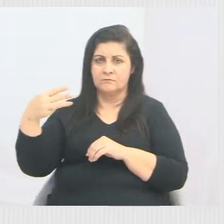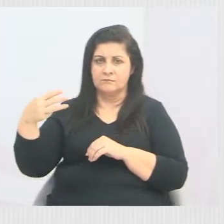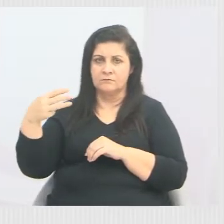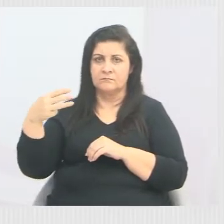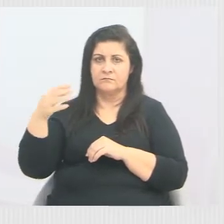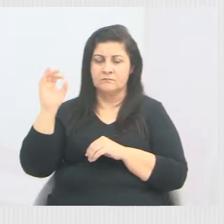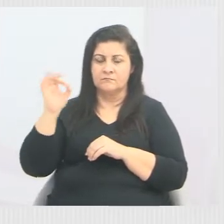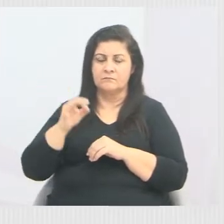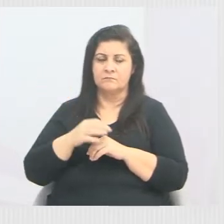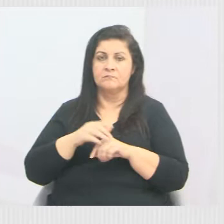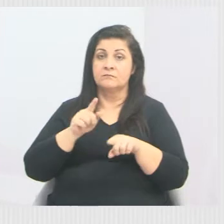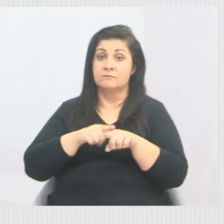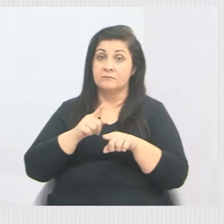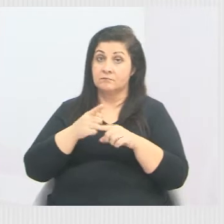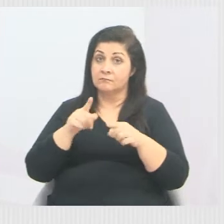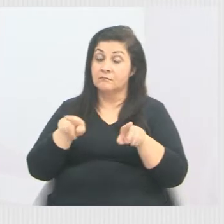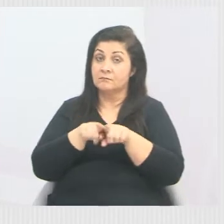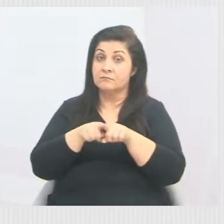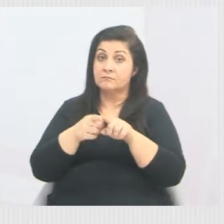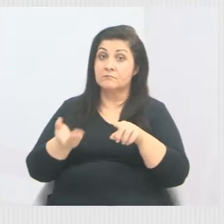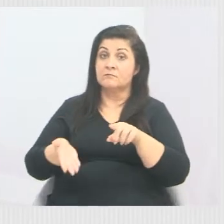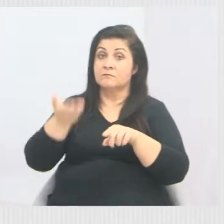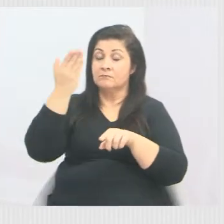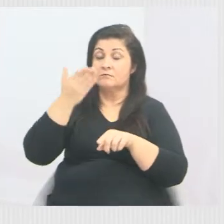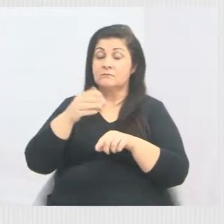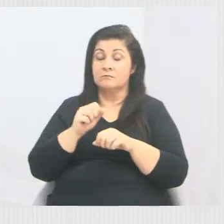47,13%, também acima da meta esperada.